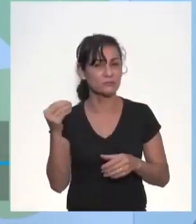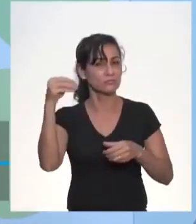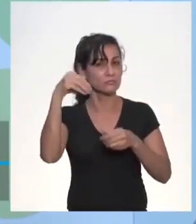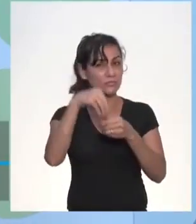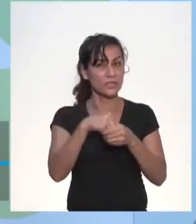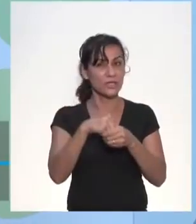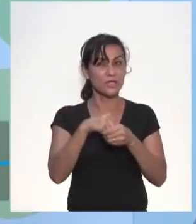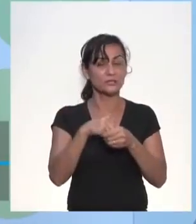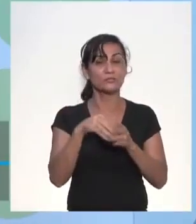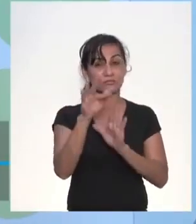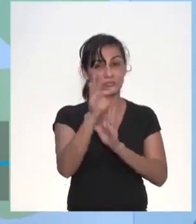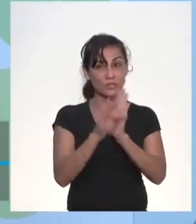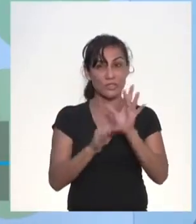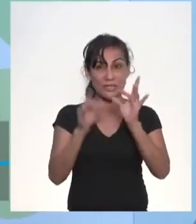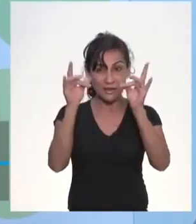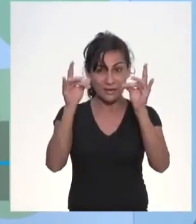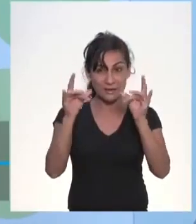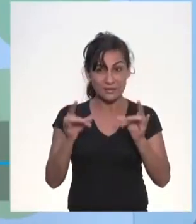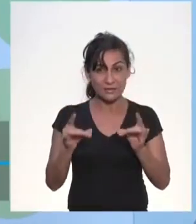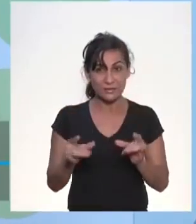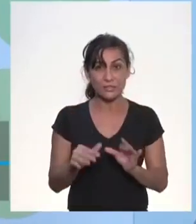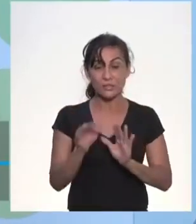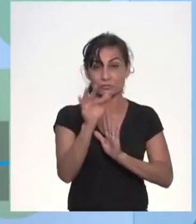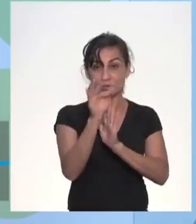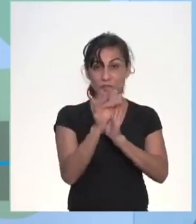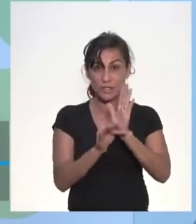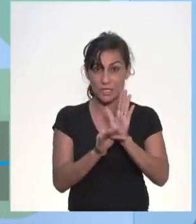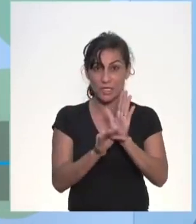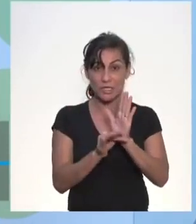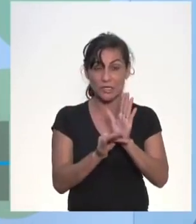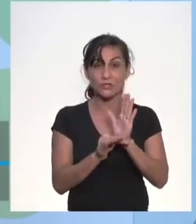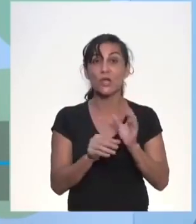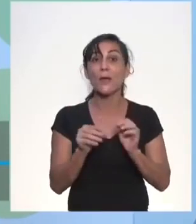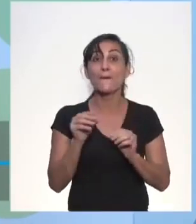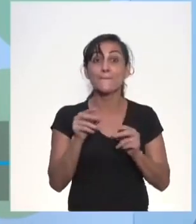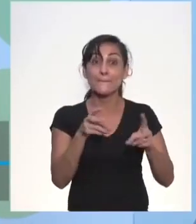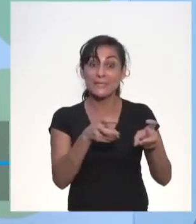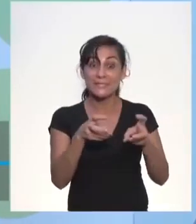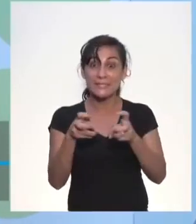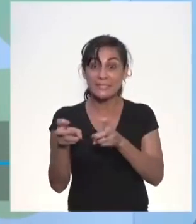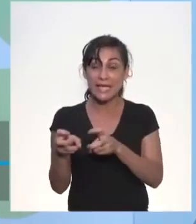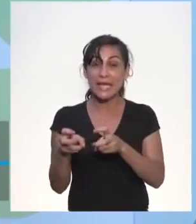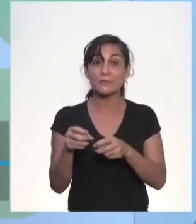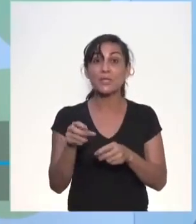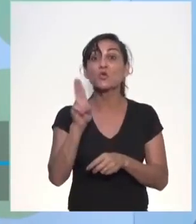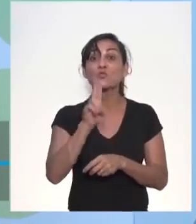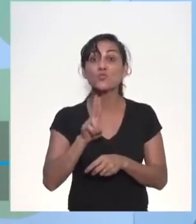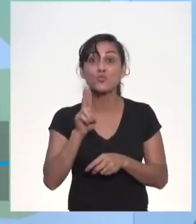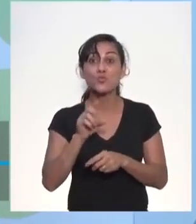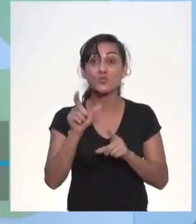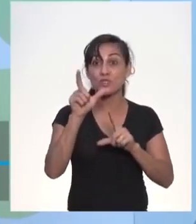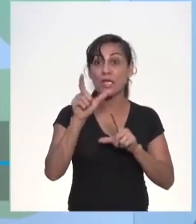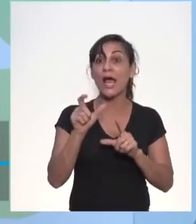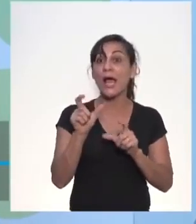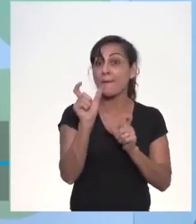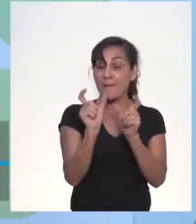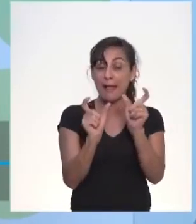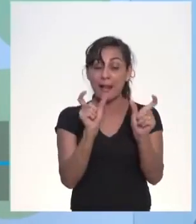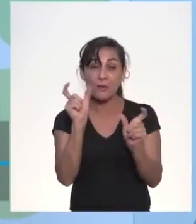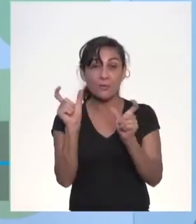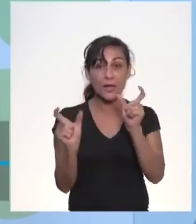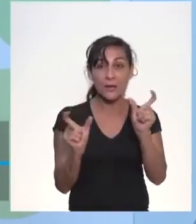trecho descritivo. Então, por ser um texto narrativo, perceba que o autor ele usa as palavras, ele escolhe melhor as palavras para